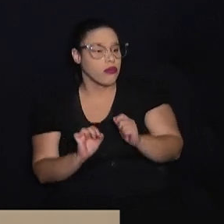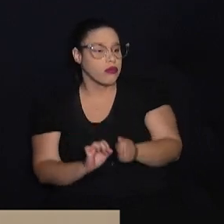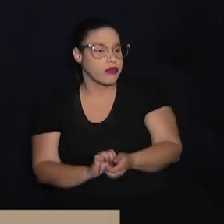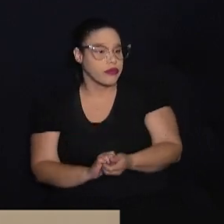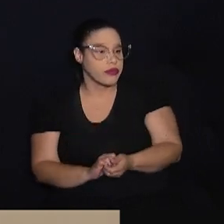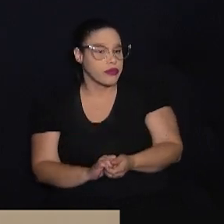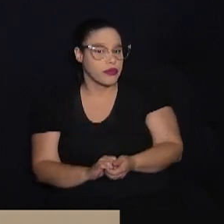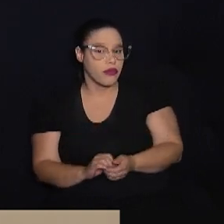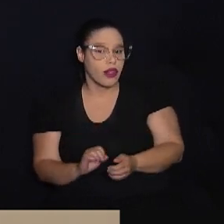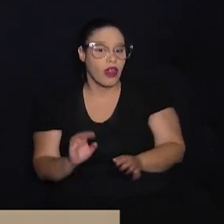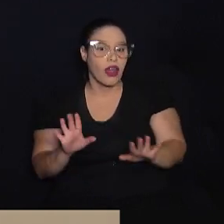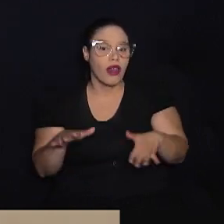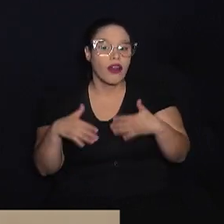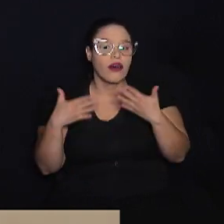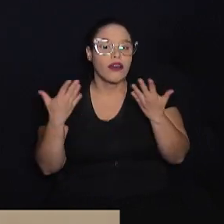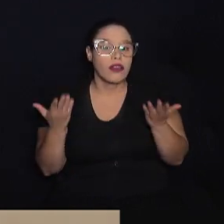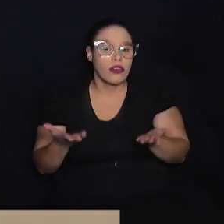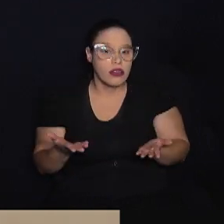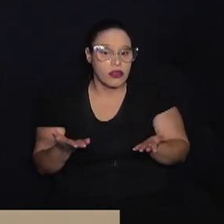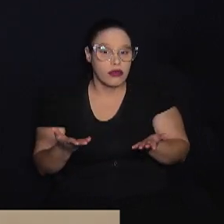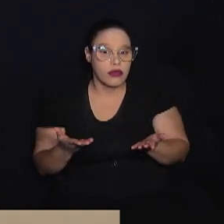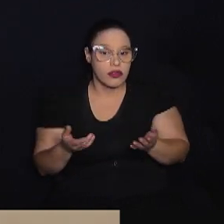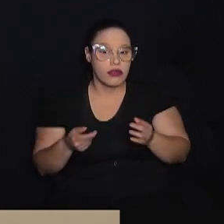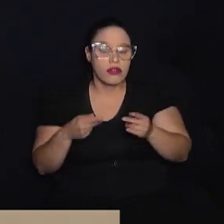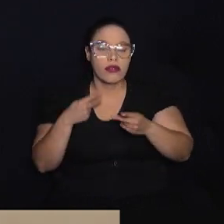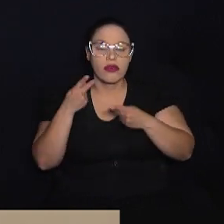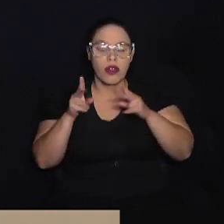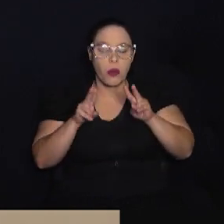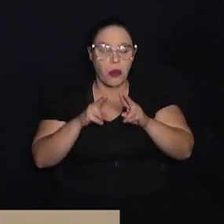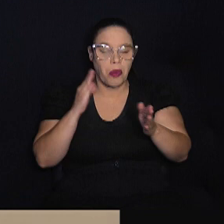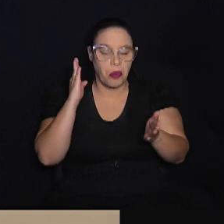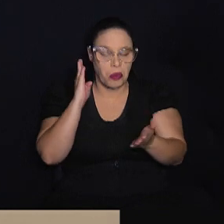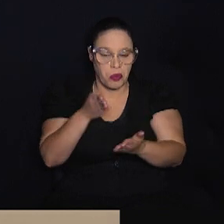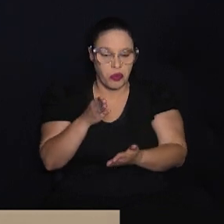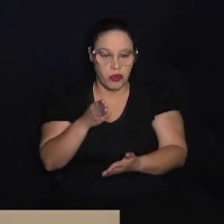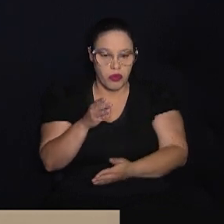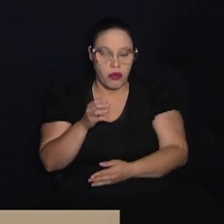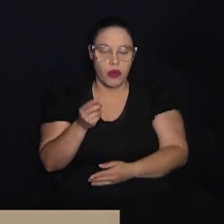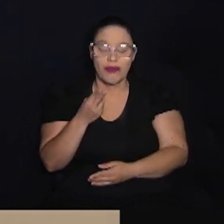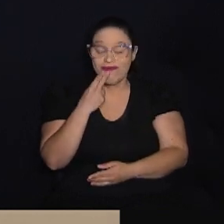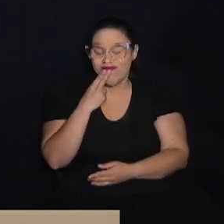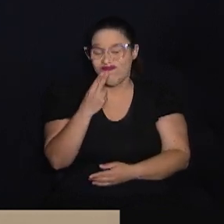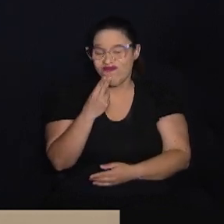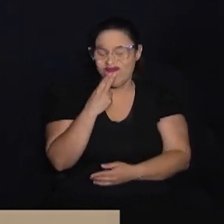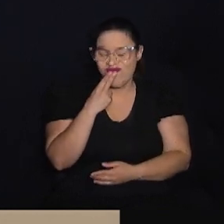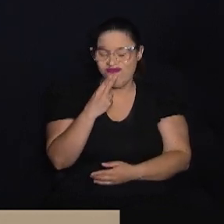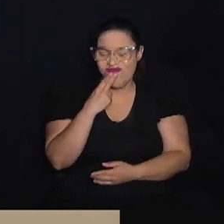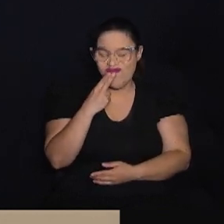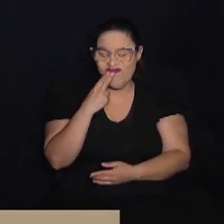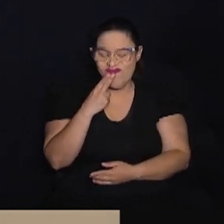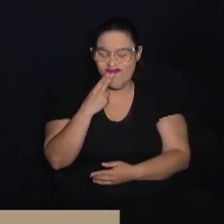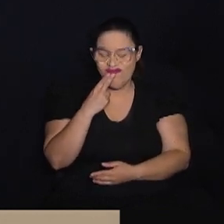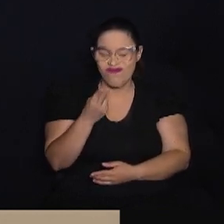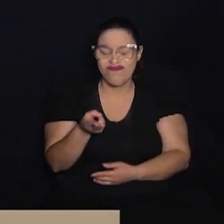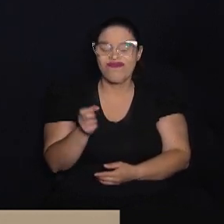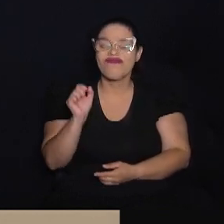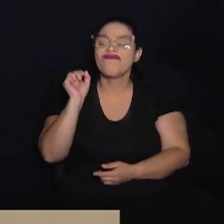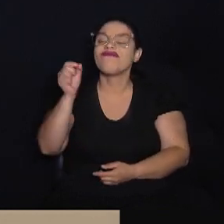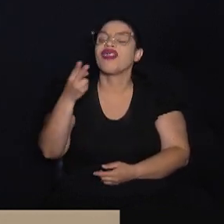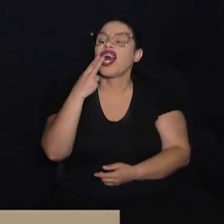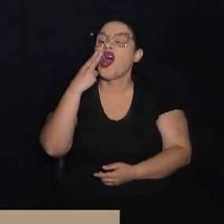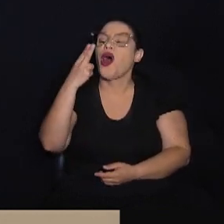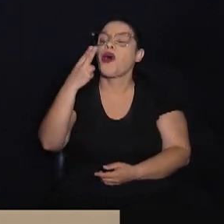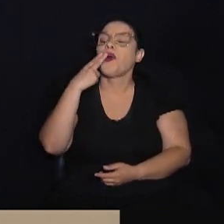As causas do câncer de bexiga, o que a gente fala, o principal é o tabagismo, né? Ele aumenta, quem fuma,